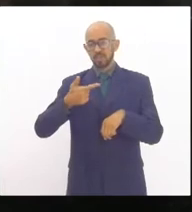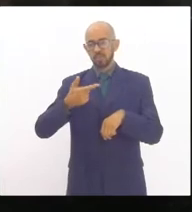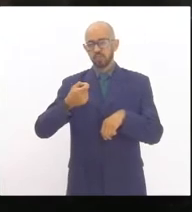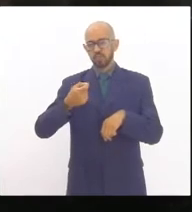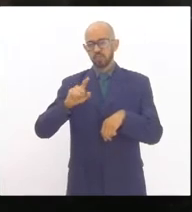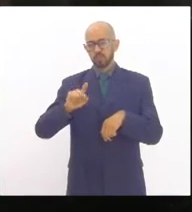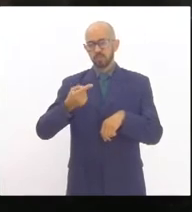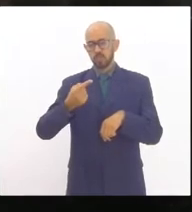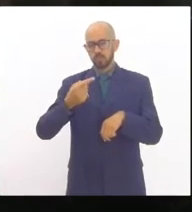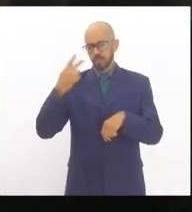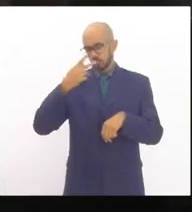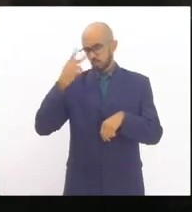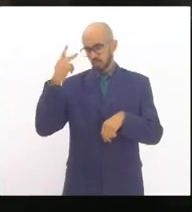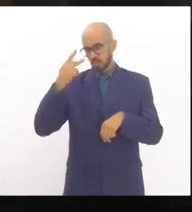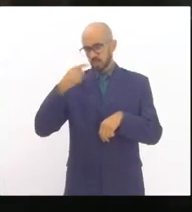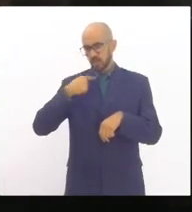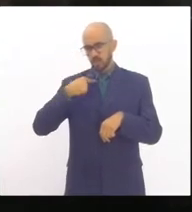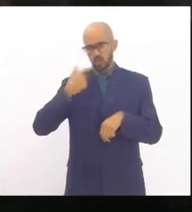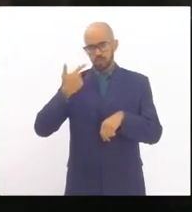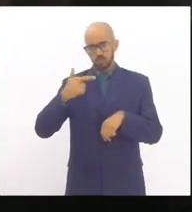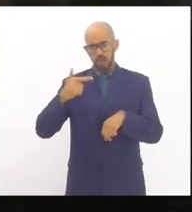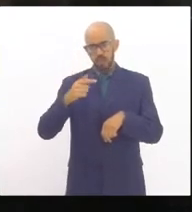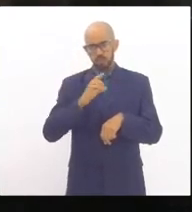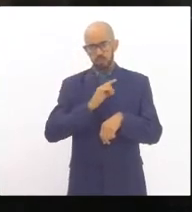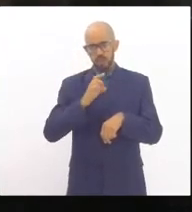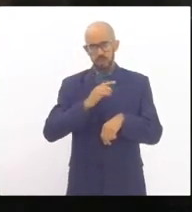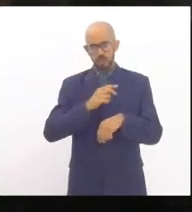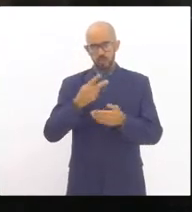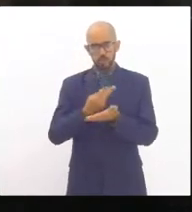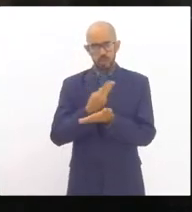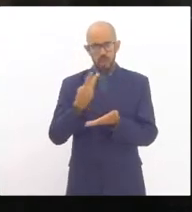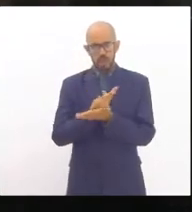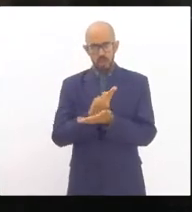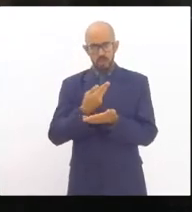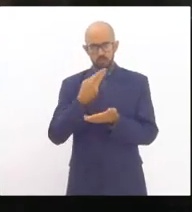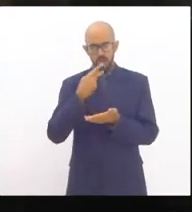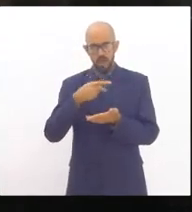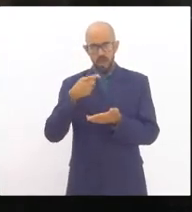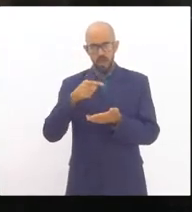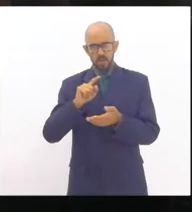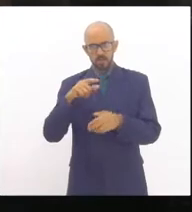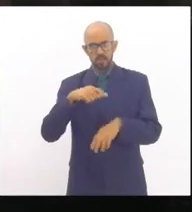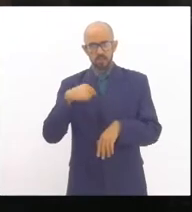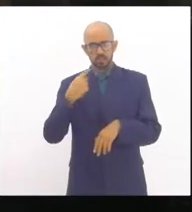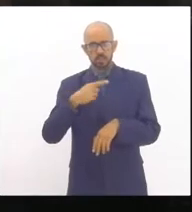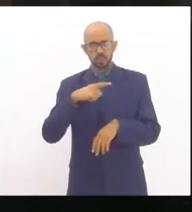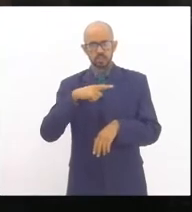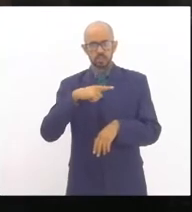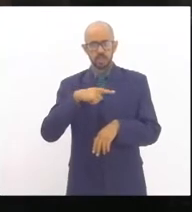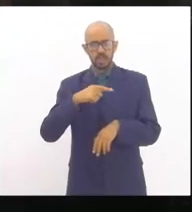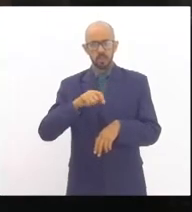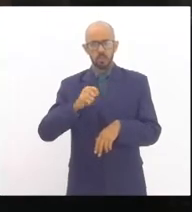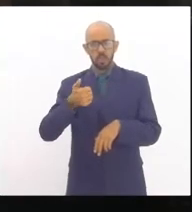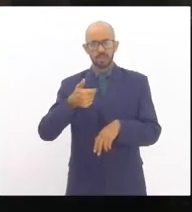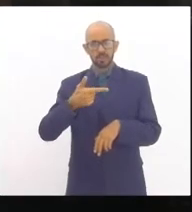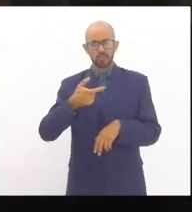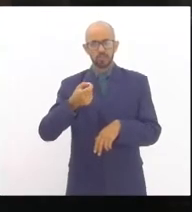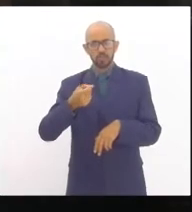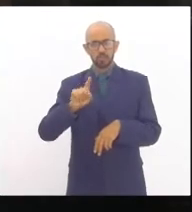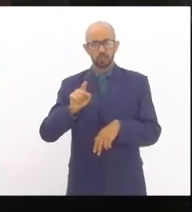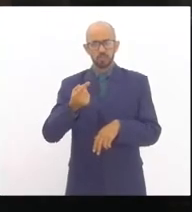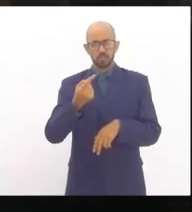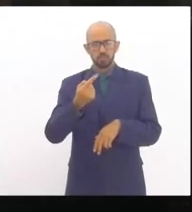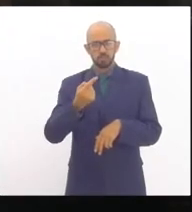digo sem medo de errar Que retiramos das ruas quase 20 mil cabos eleitorais porque é